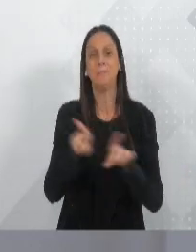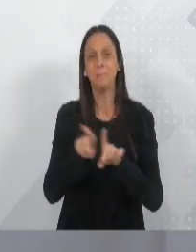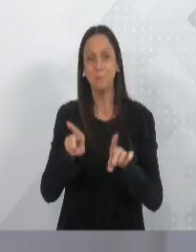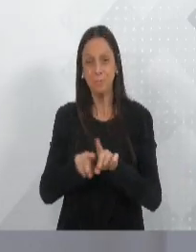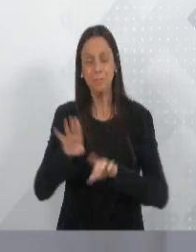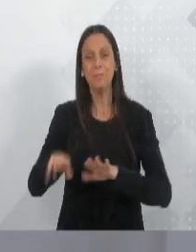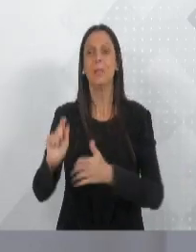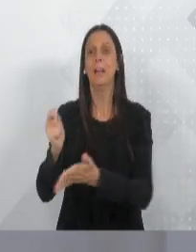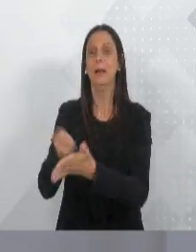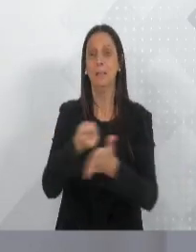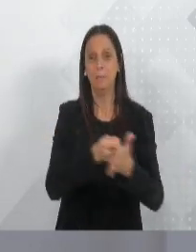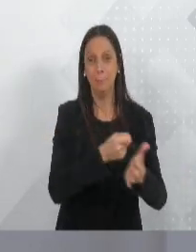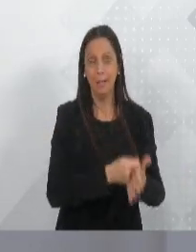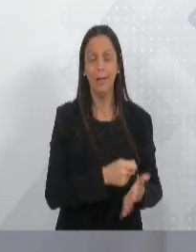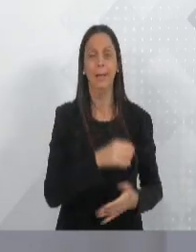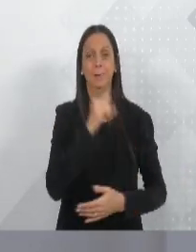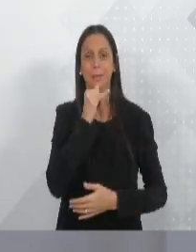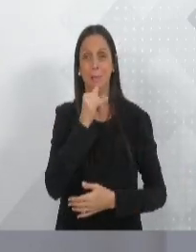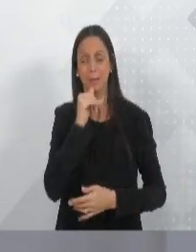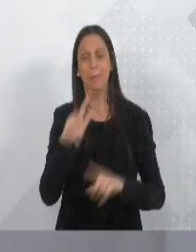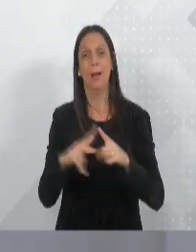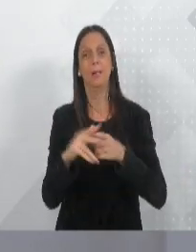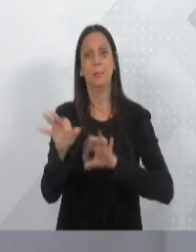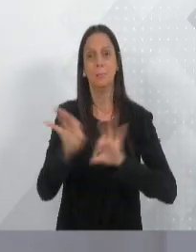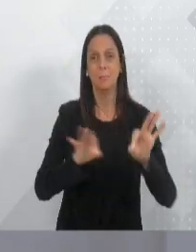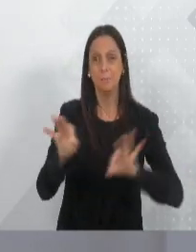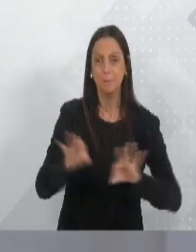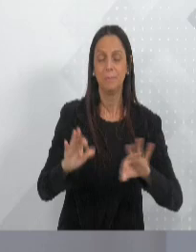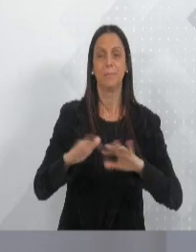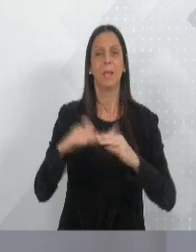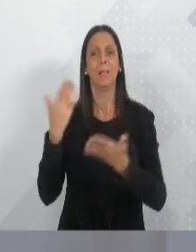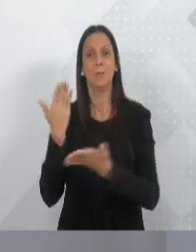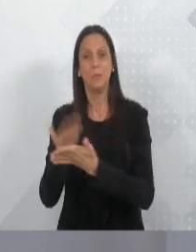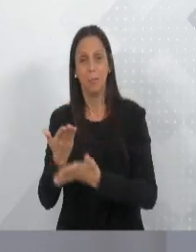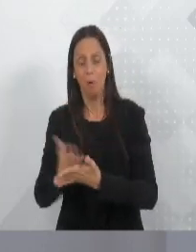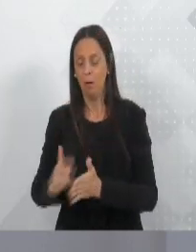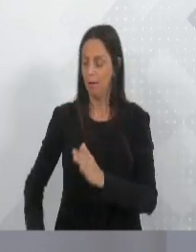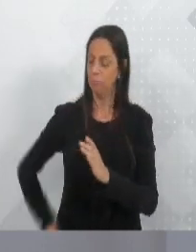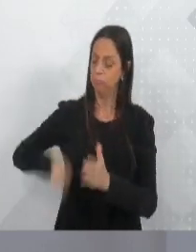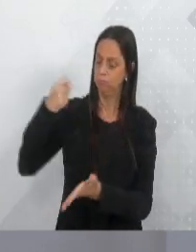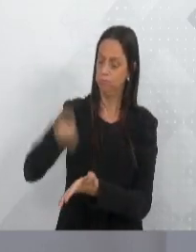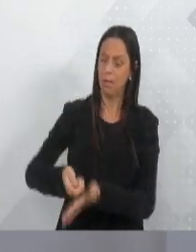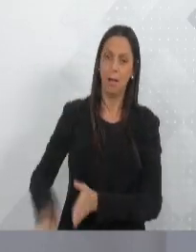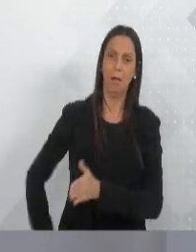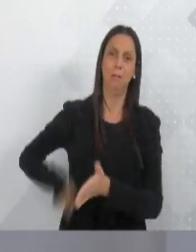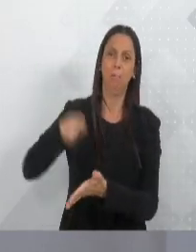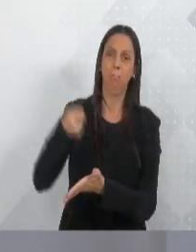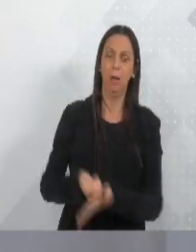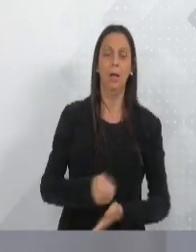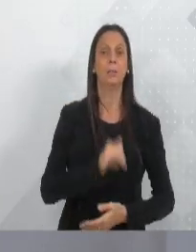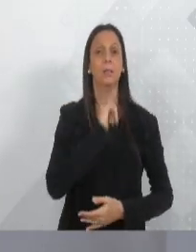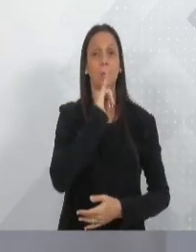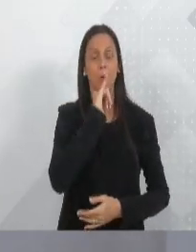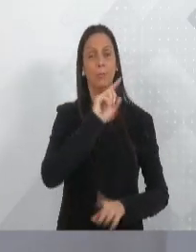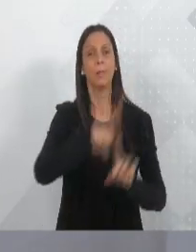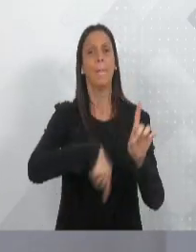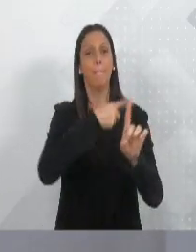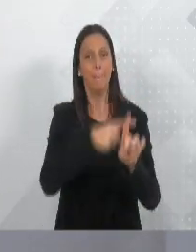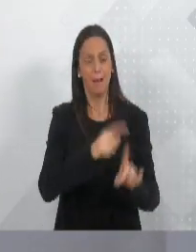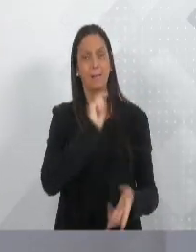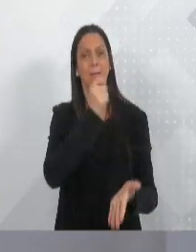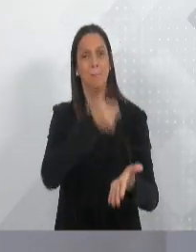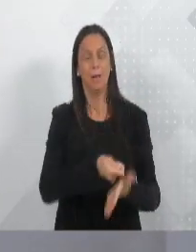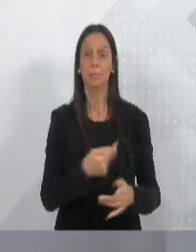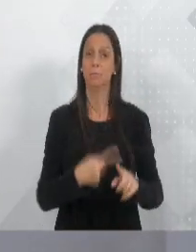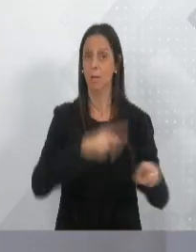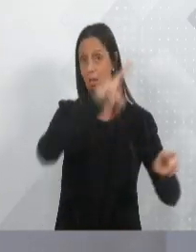pagam para colocar a manutenção da sua escola em dia que pagam e pagam e pagam impostos e depois pagam de novo porque o